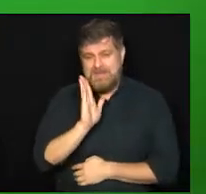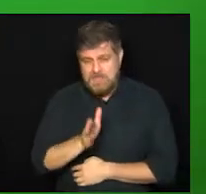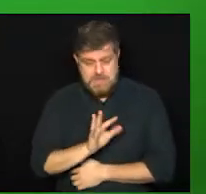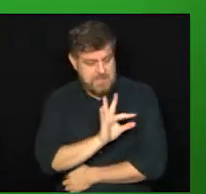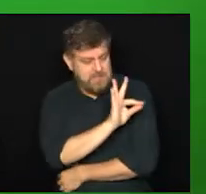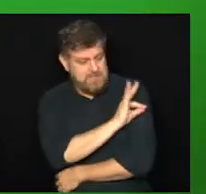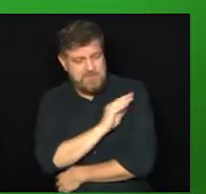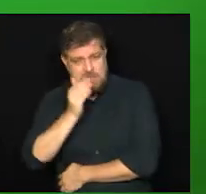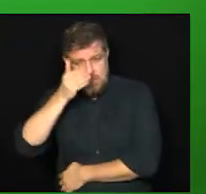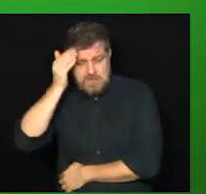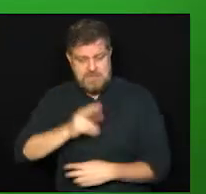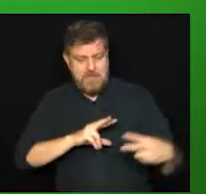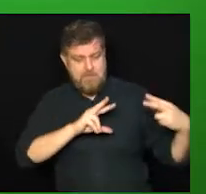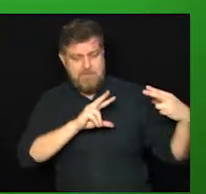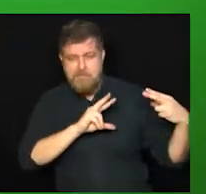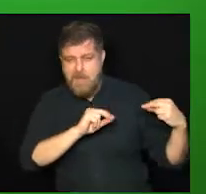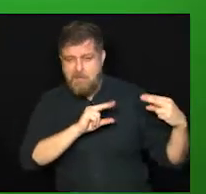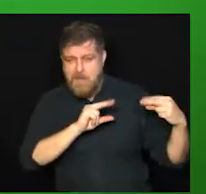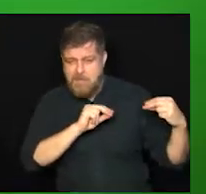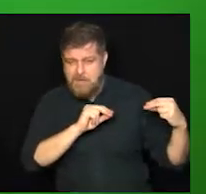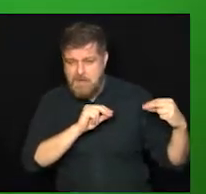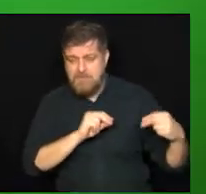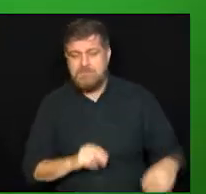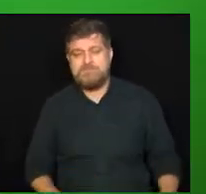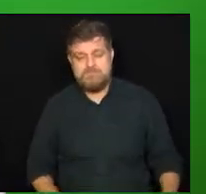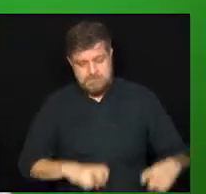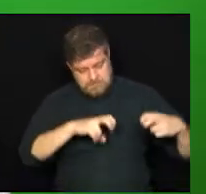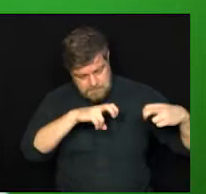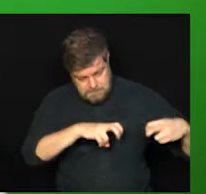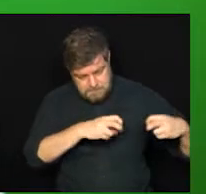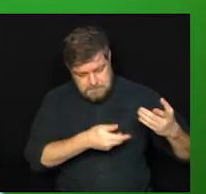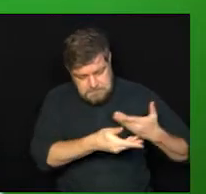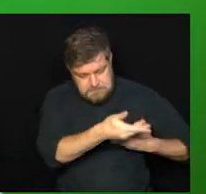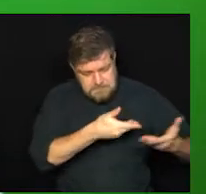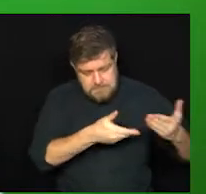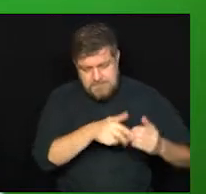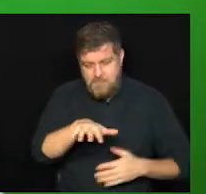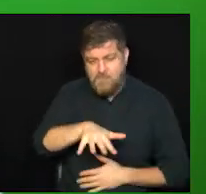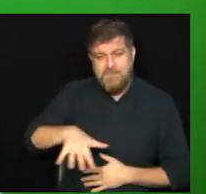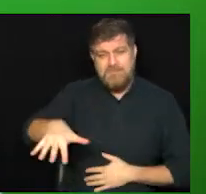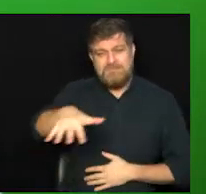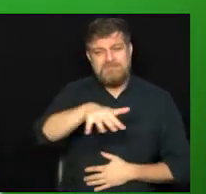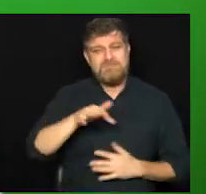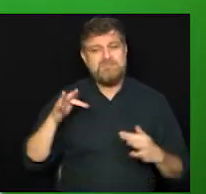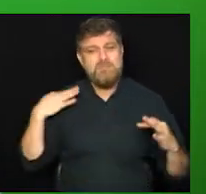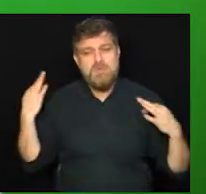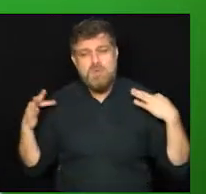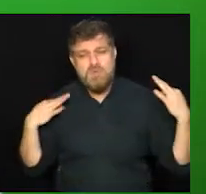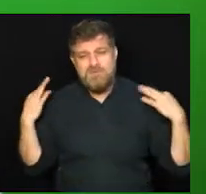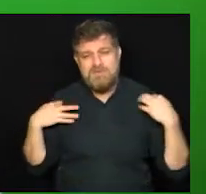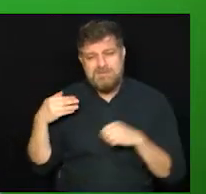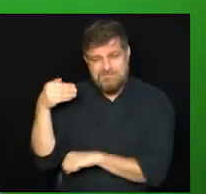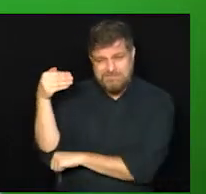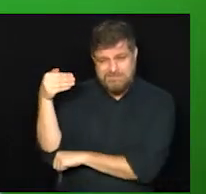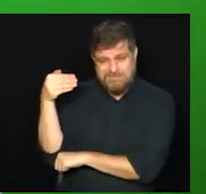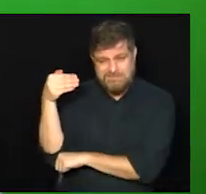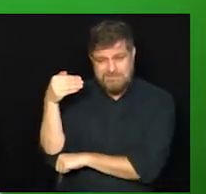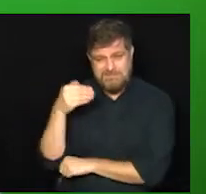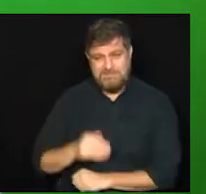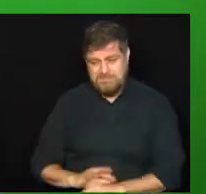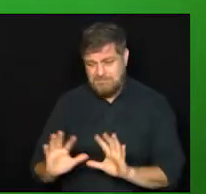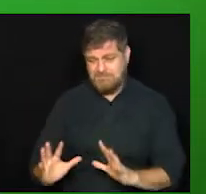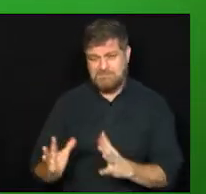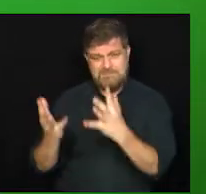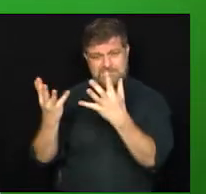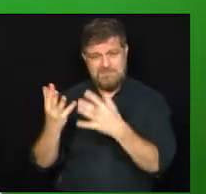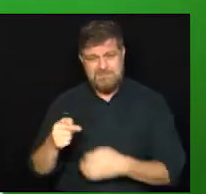Jonas Donizete, agora com Dário Saad. O setor de turismo e eventos